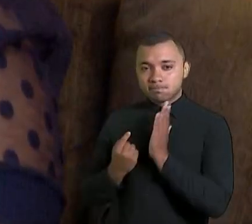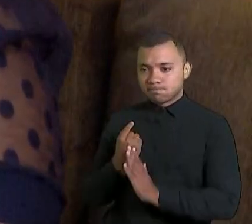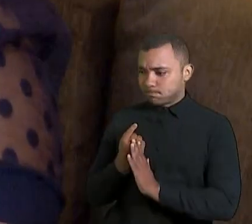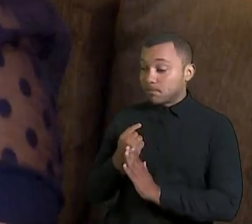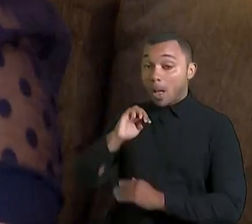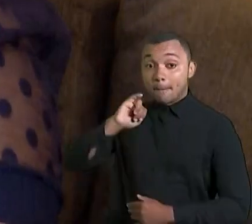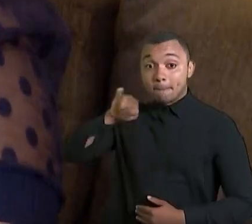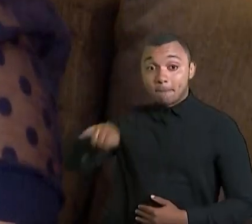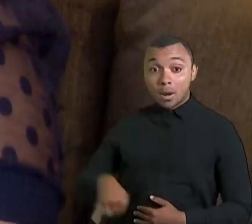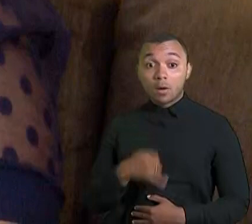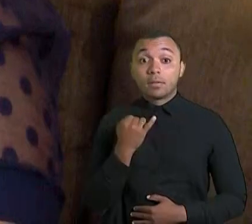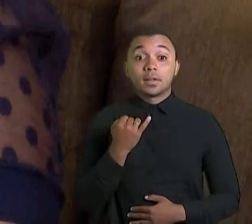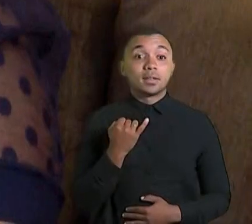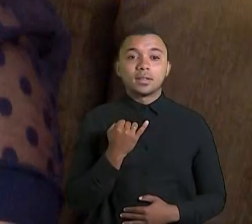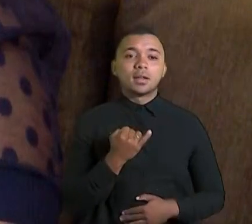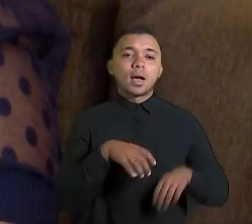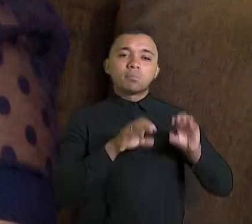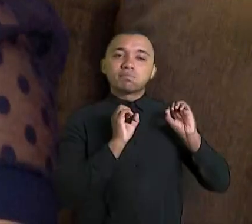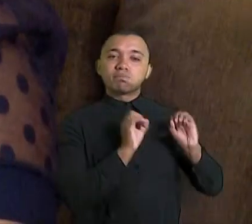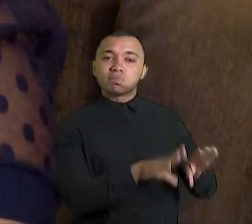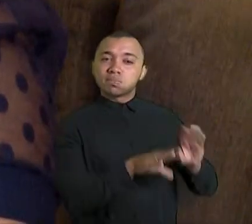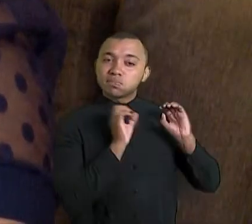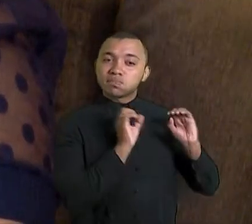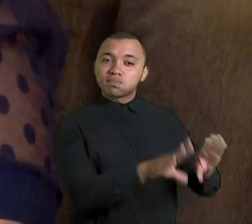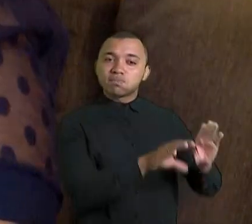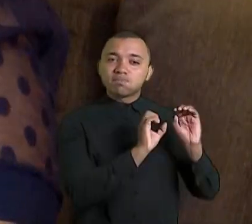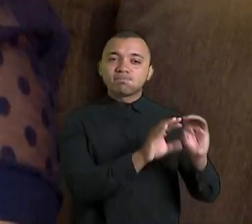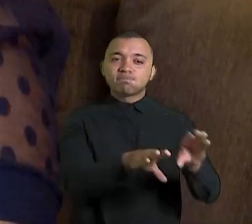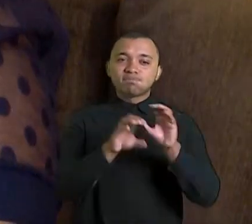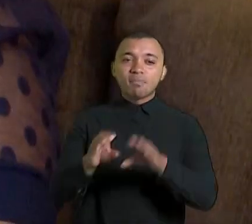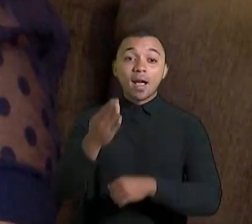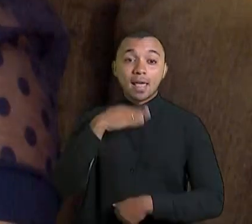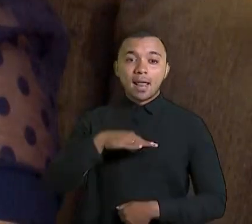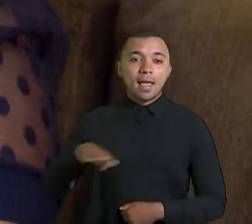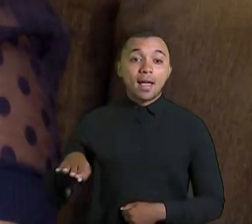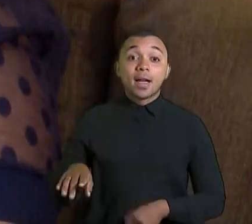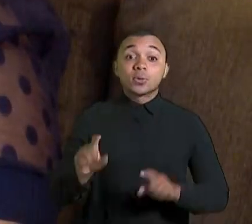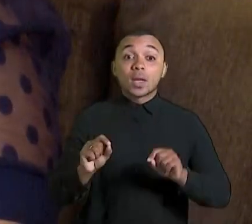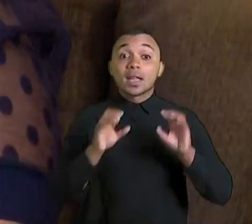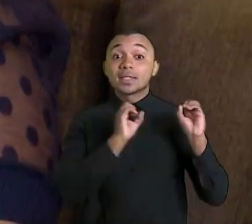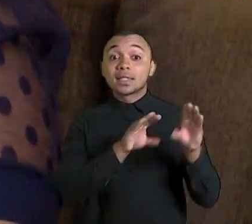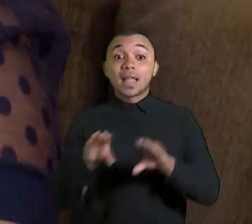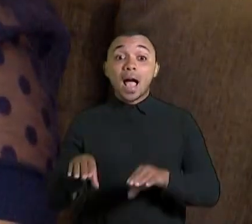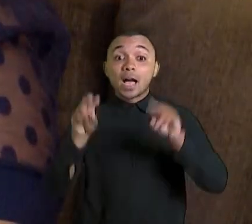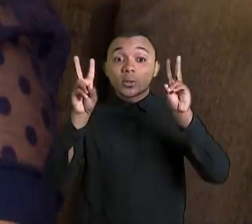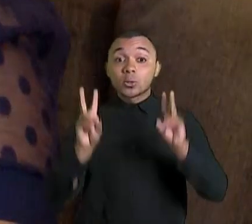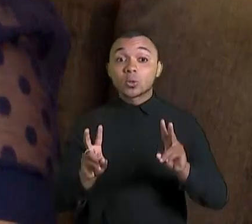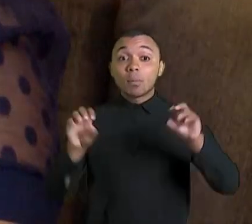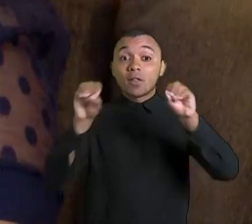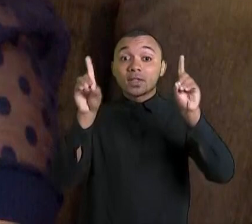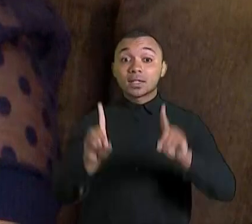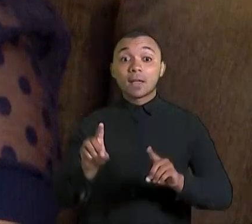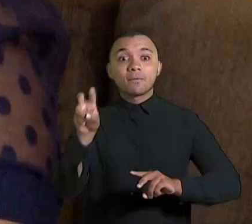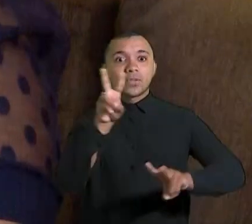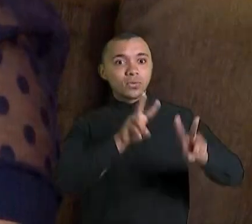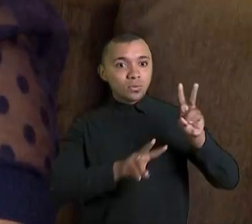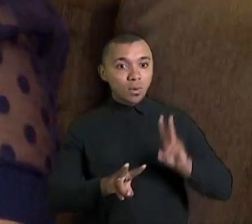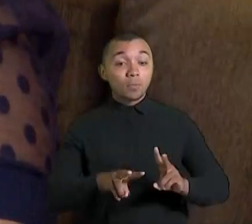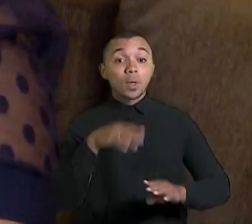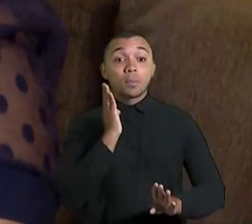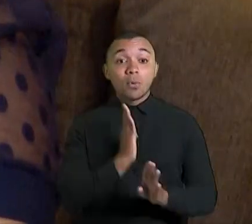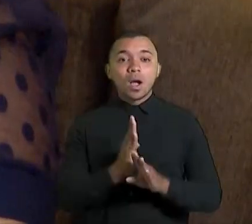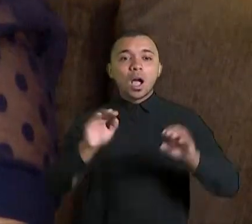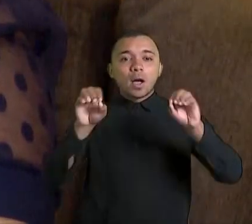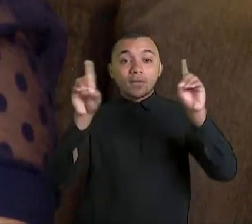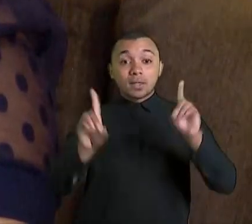curiosidade, vivacidade e ensinar as nossas crianças sobre a pessoa com deficiência. Porque a pessoa com deficiência, ela também